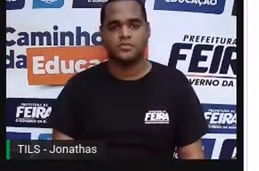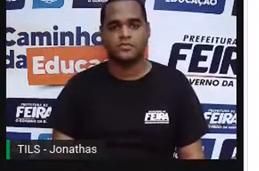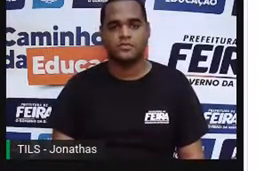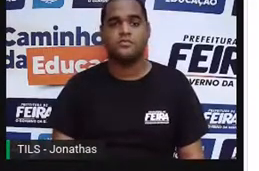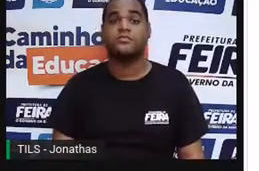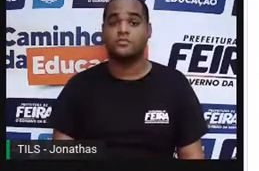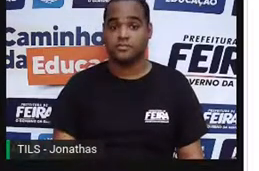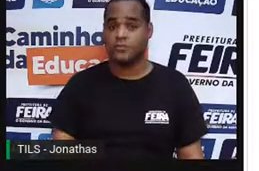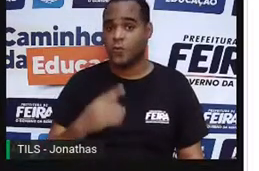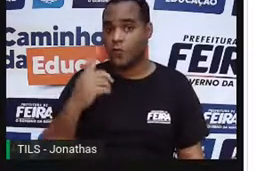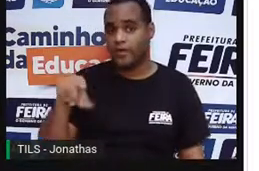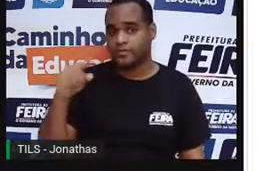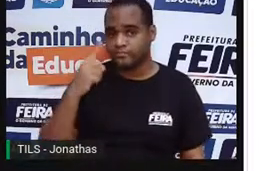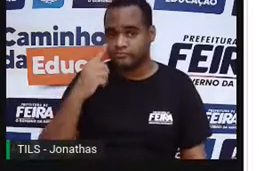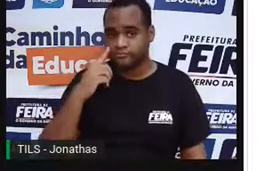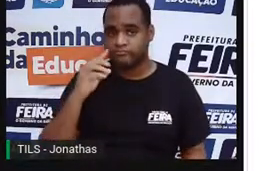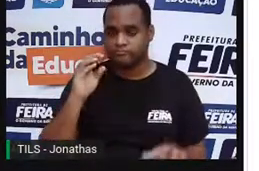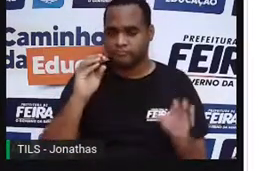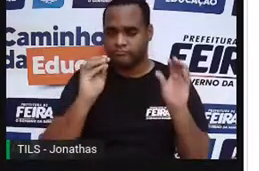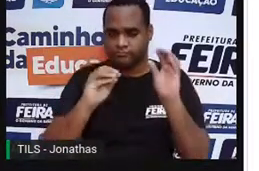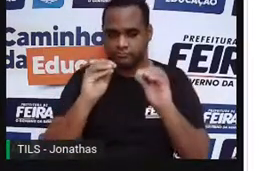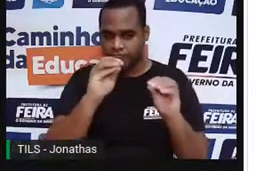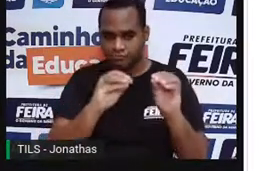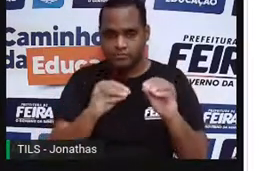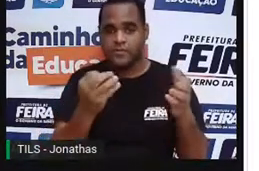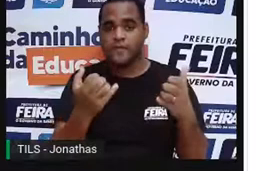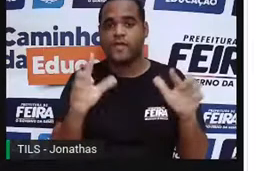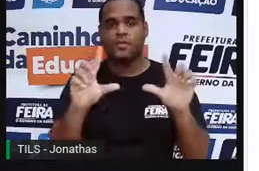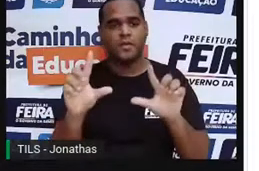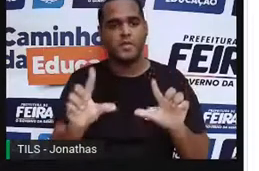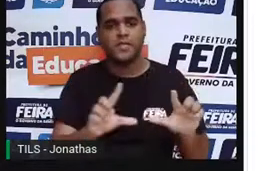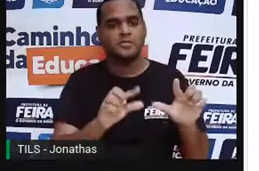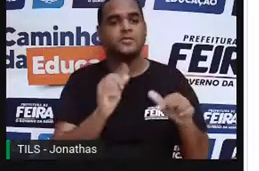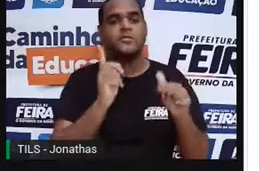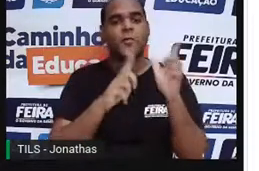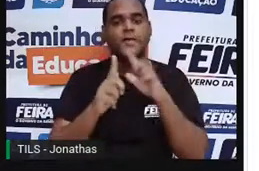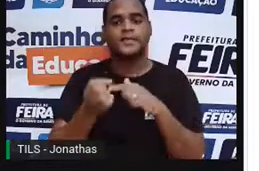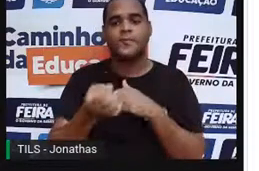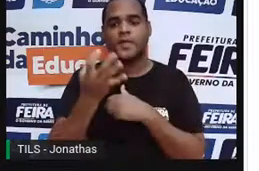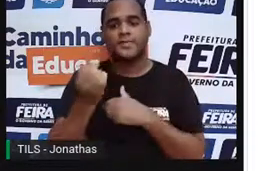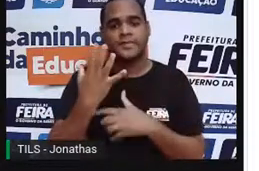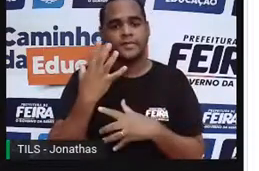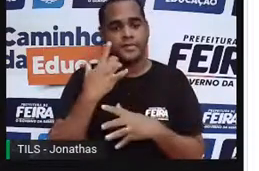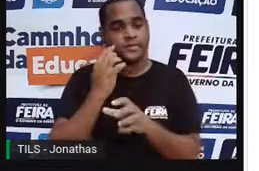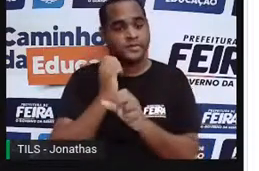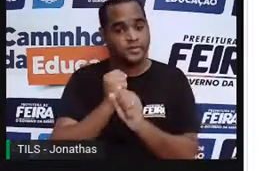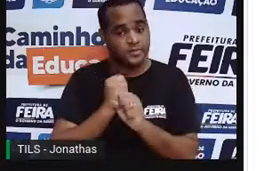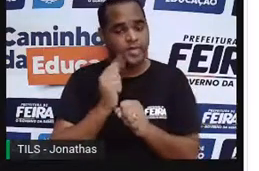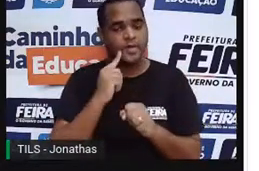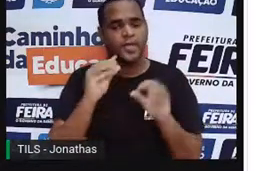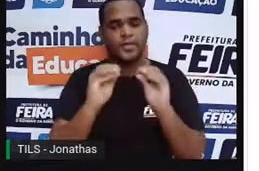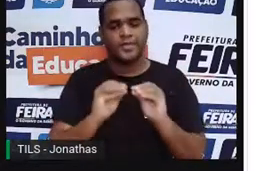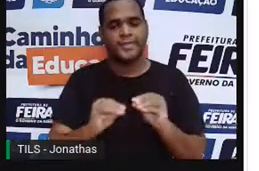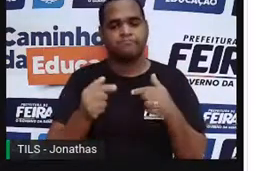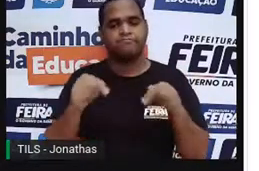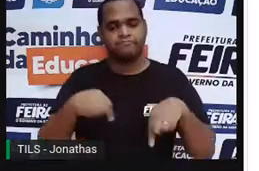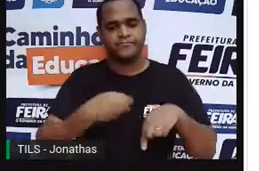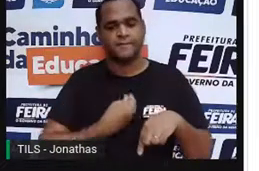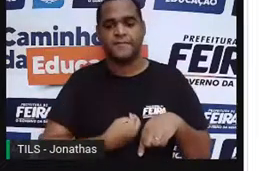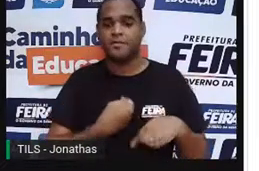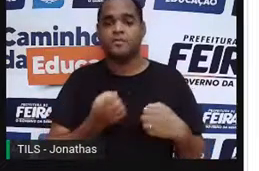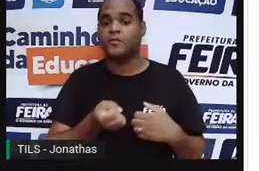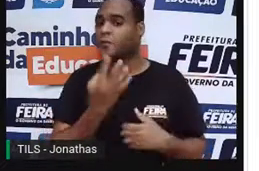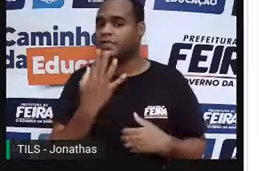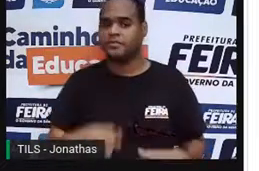colocar mais uma e tentar descobrir quantas a gente consegue colocar aqui dentro